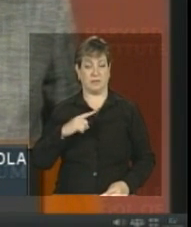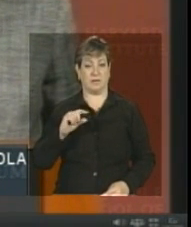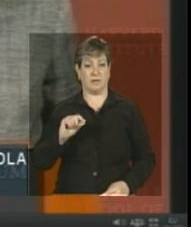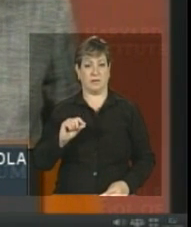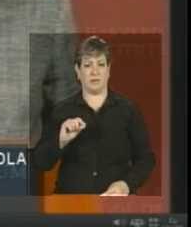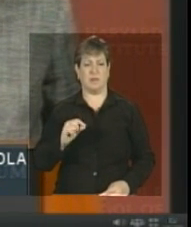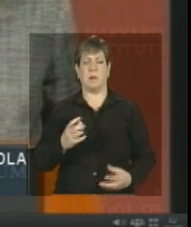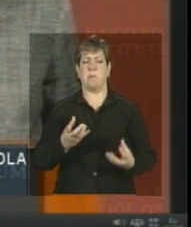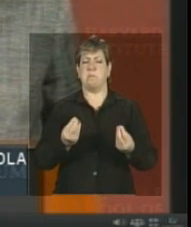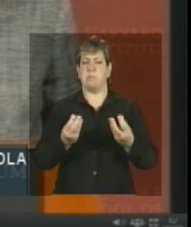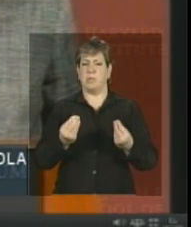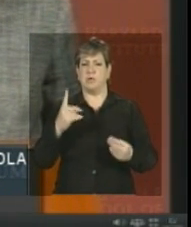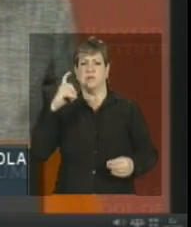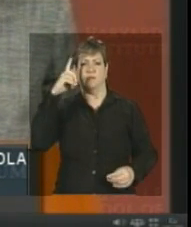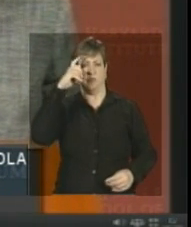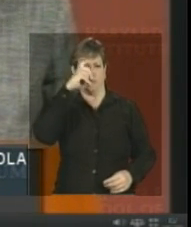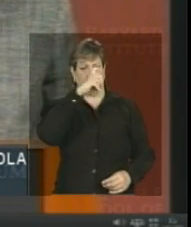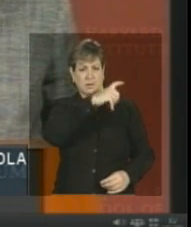extremas